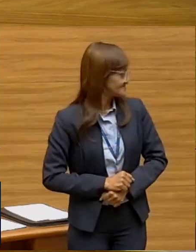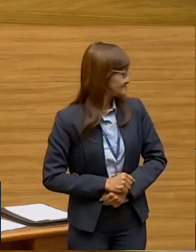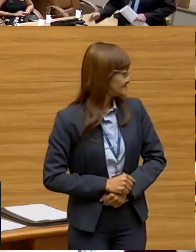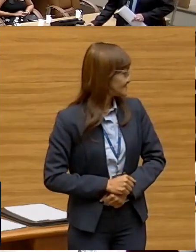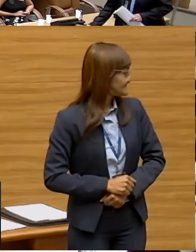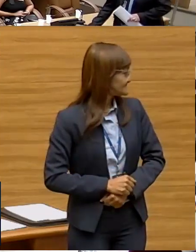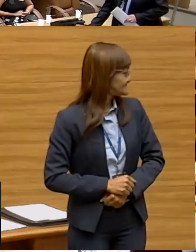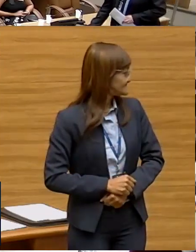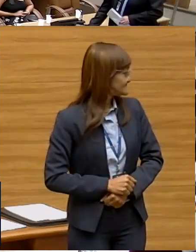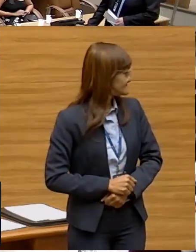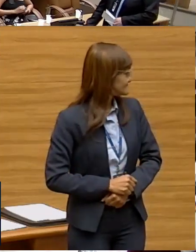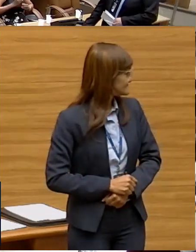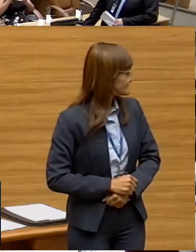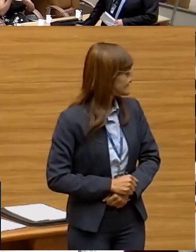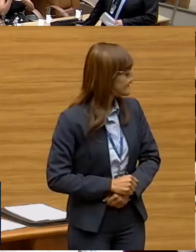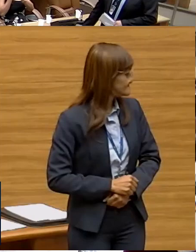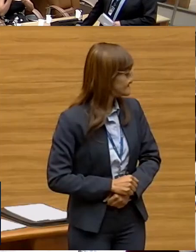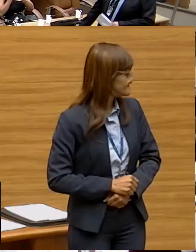Costa.